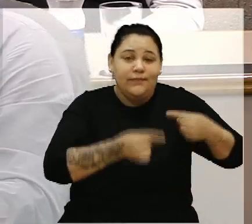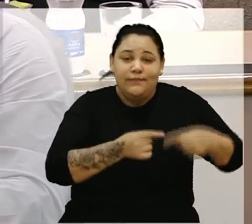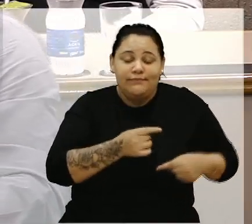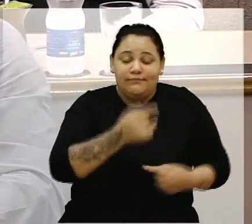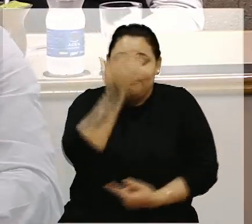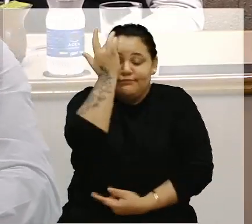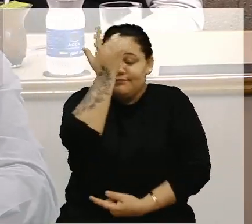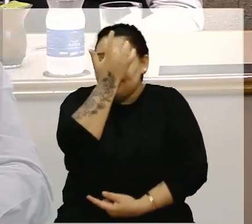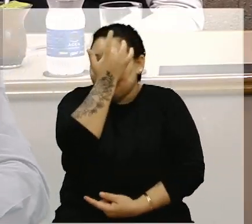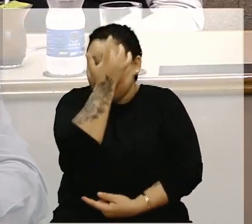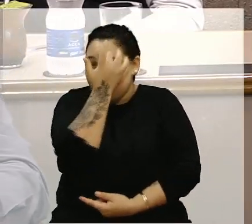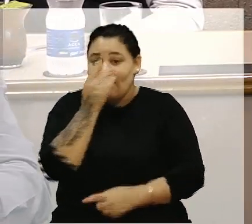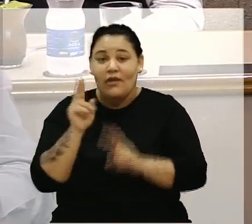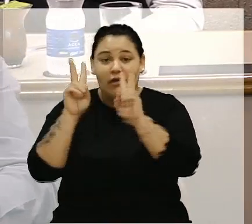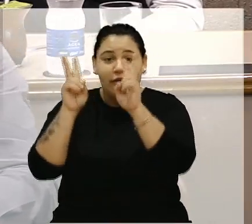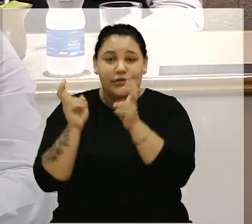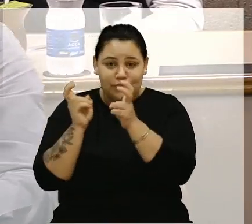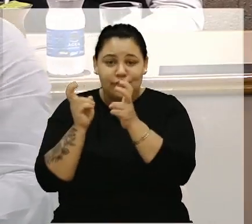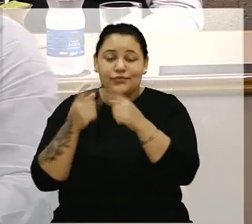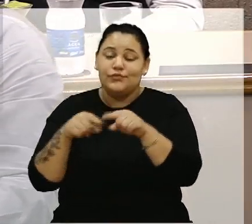mental, tema ainda tão